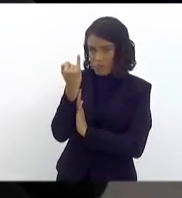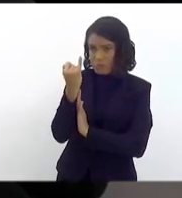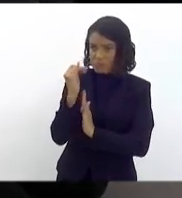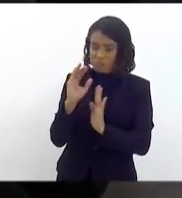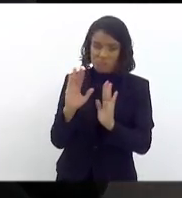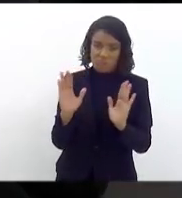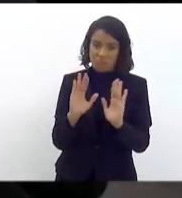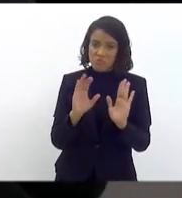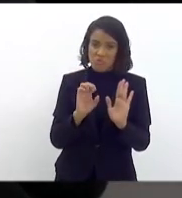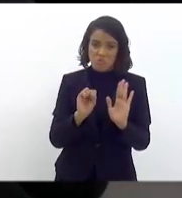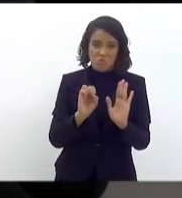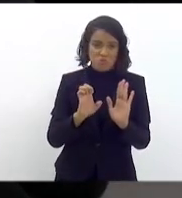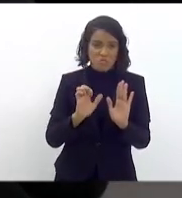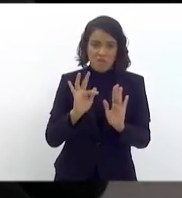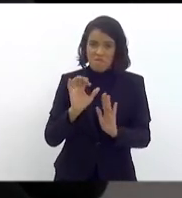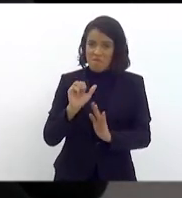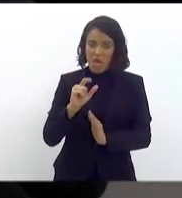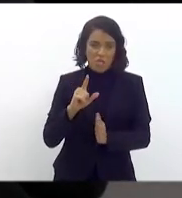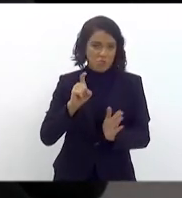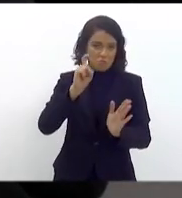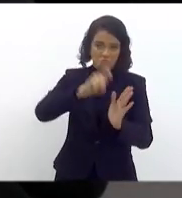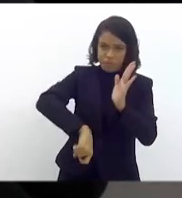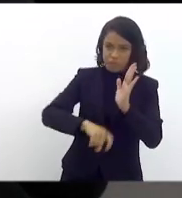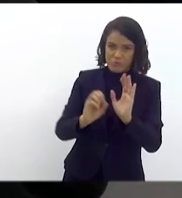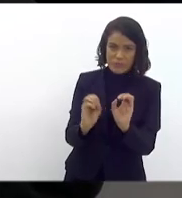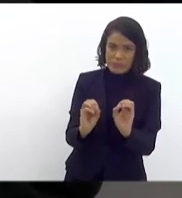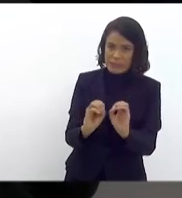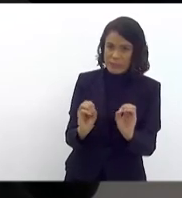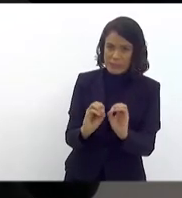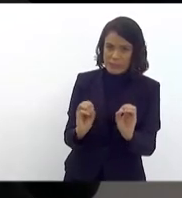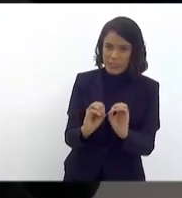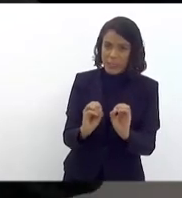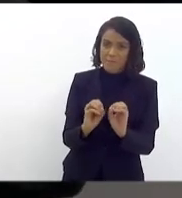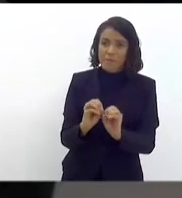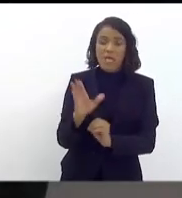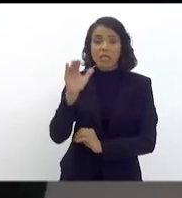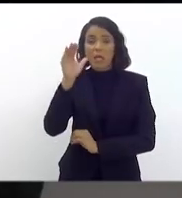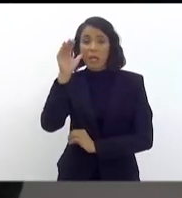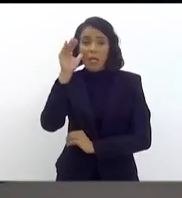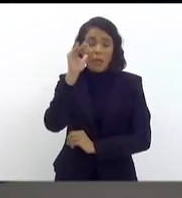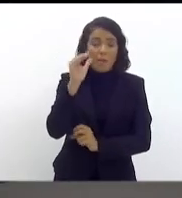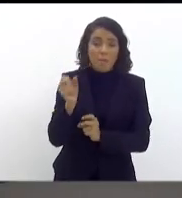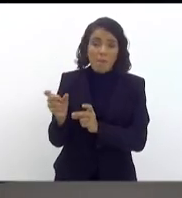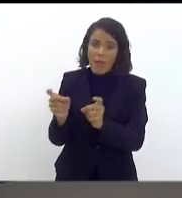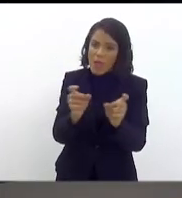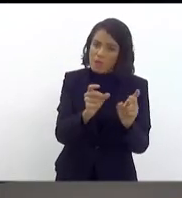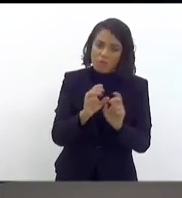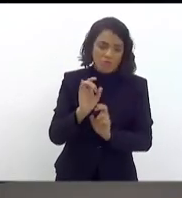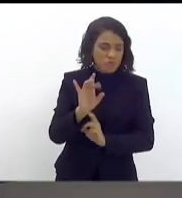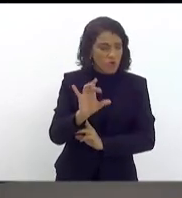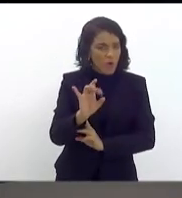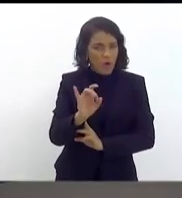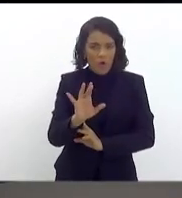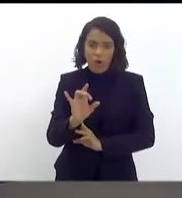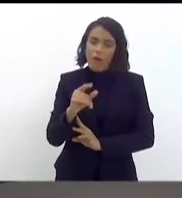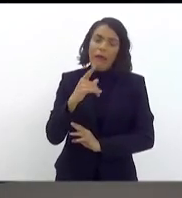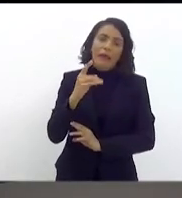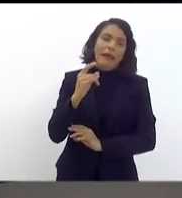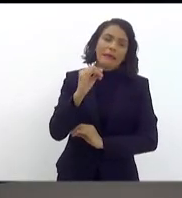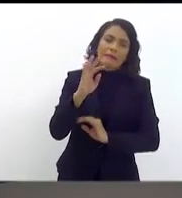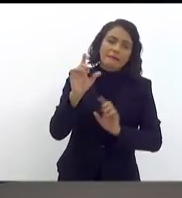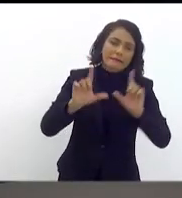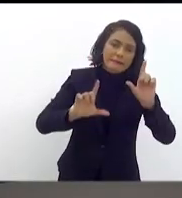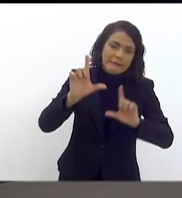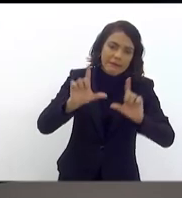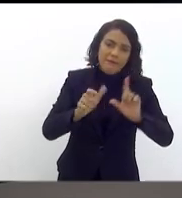Cefaz não tributa esse tipo de coisa. Tá? É circulação de mercadoria, os serviços, como falei, né? É o serviço de TV a cabo, a